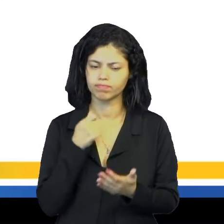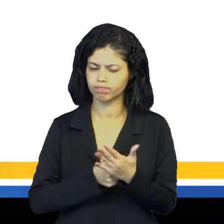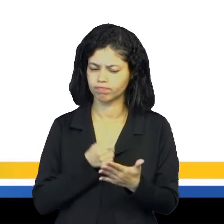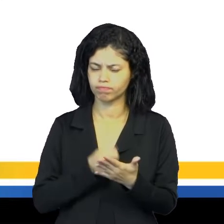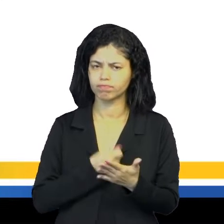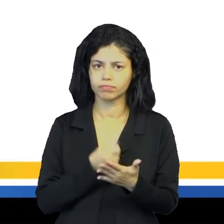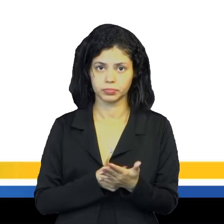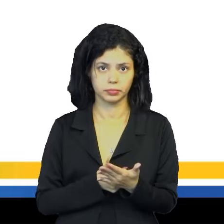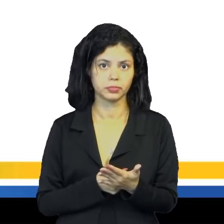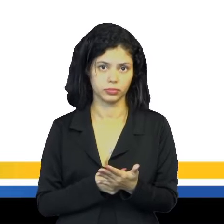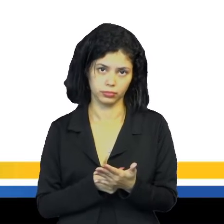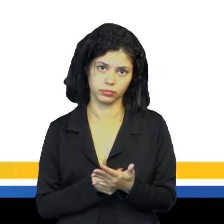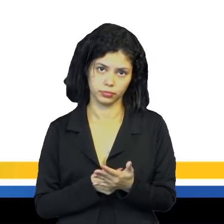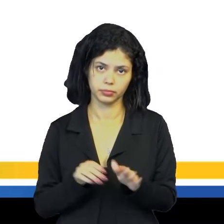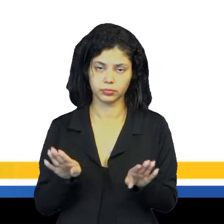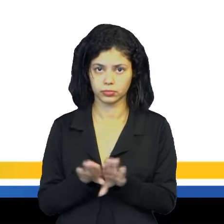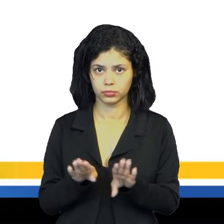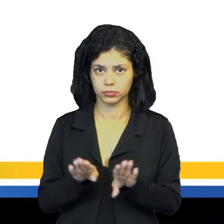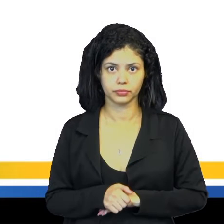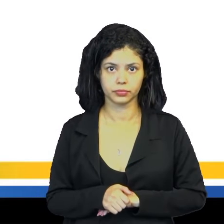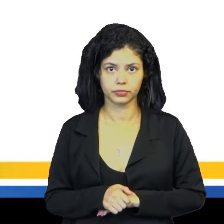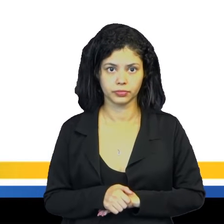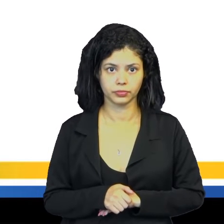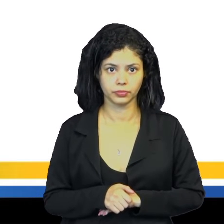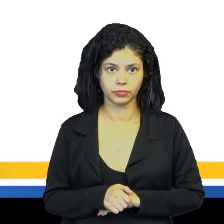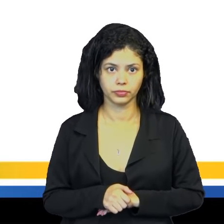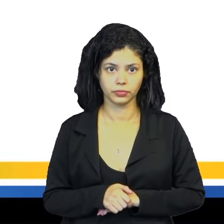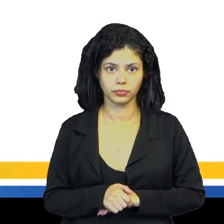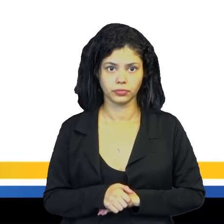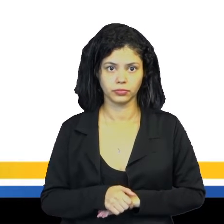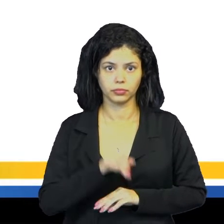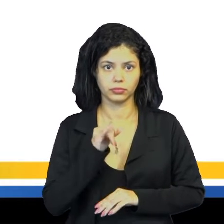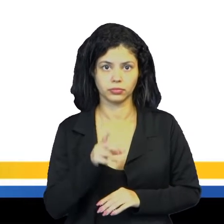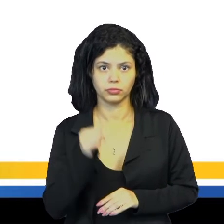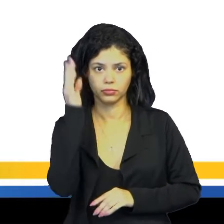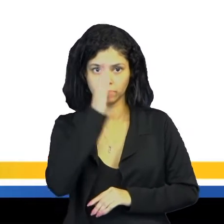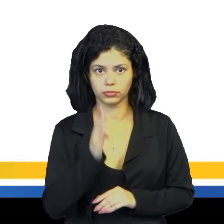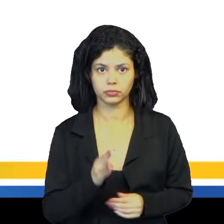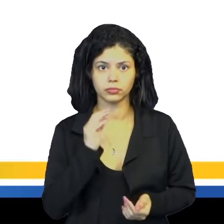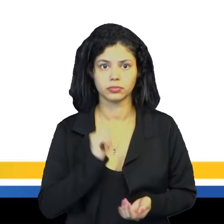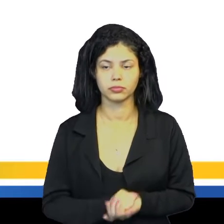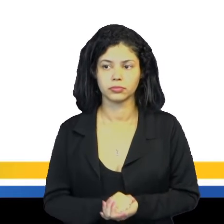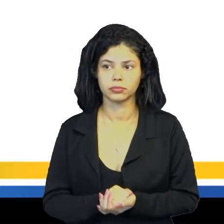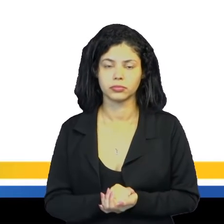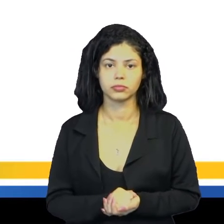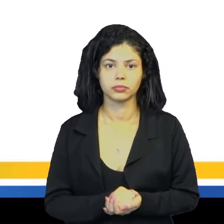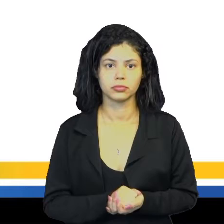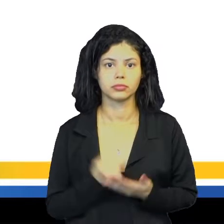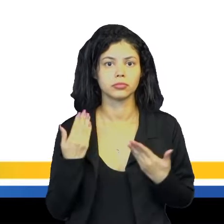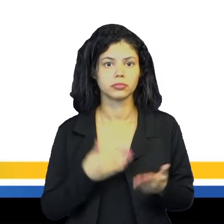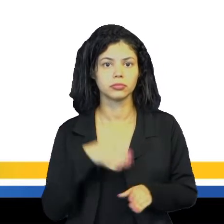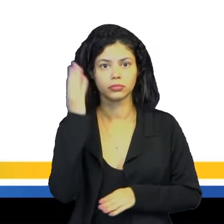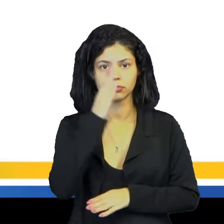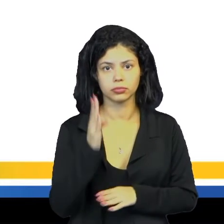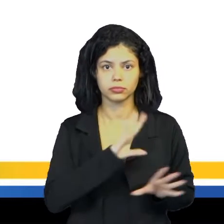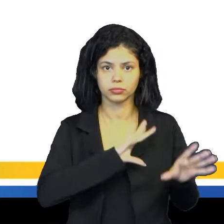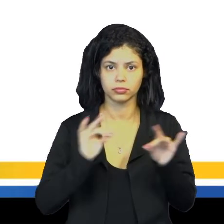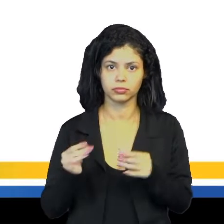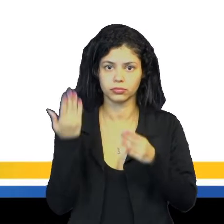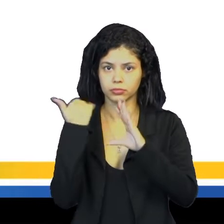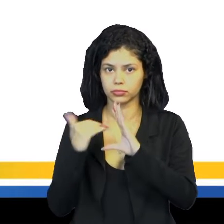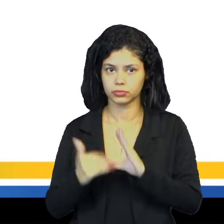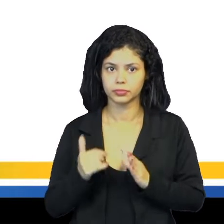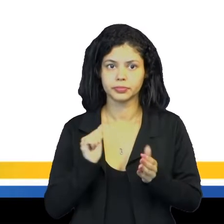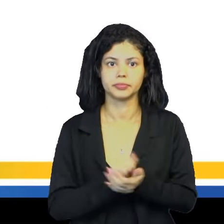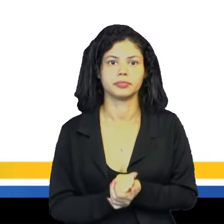obrigadas a se converter e deixar os países onde estavam. O iluminismo no Brasil, né? Ele chegou no Brasil através